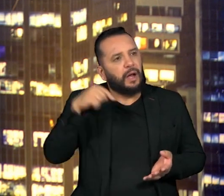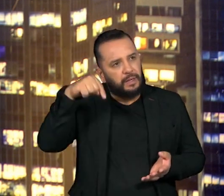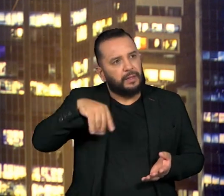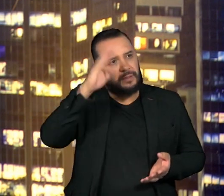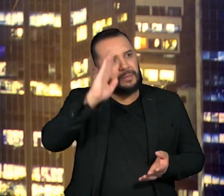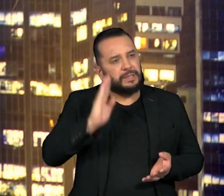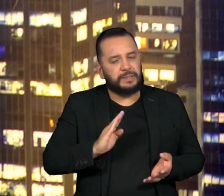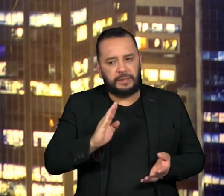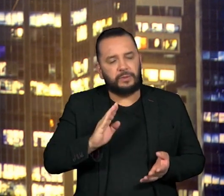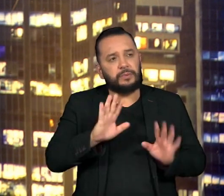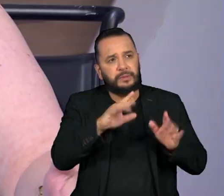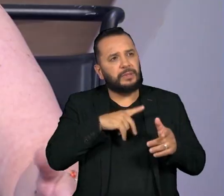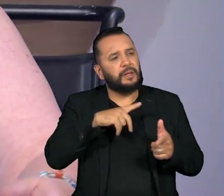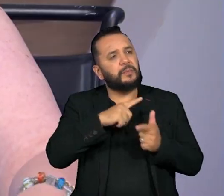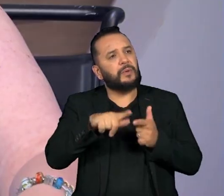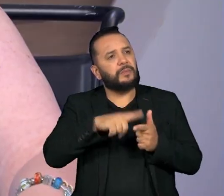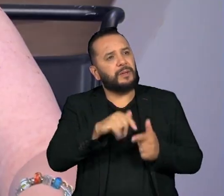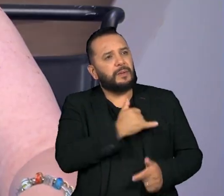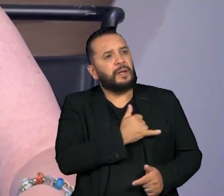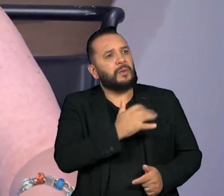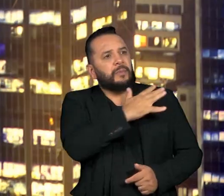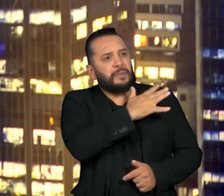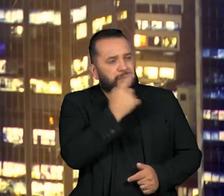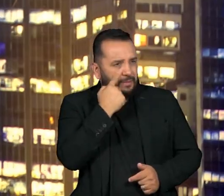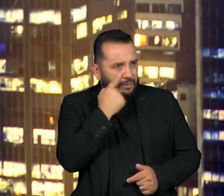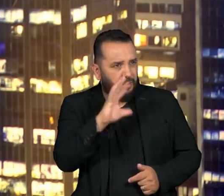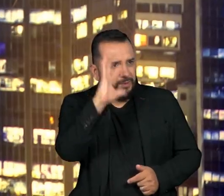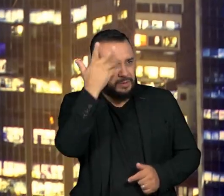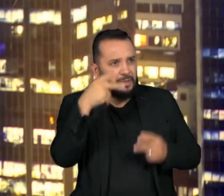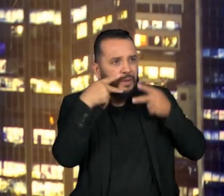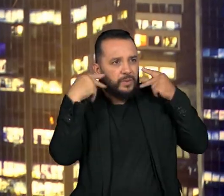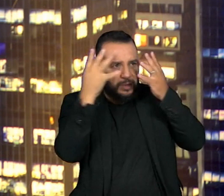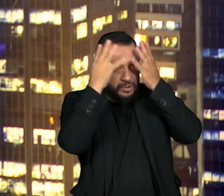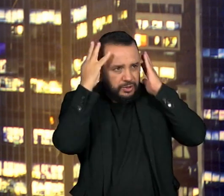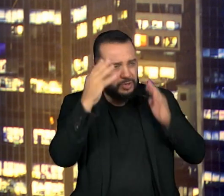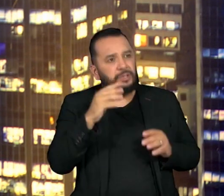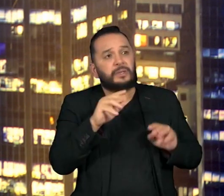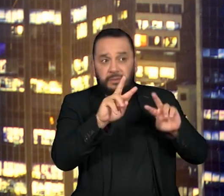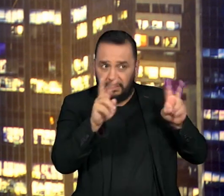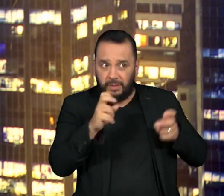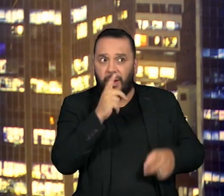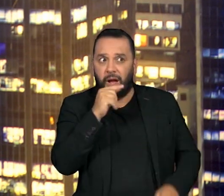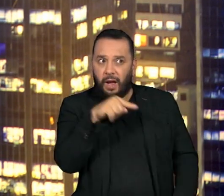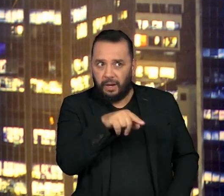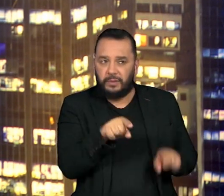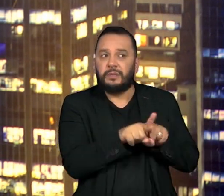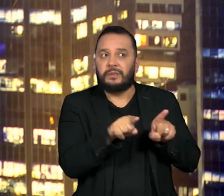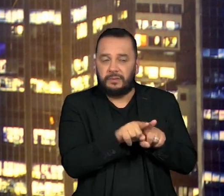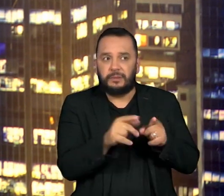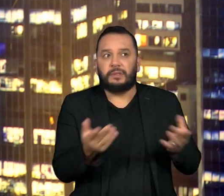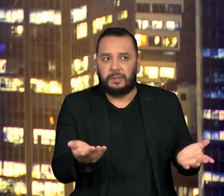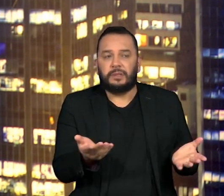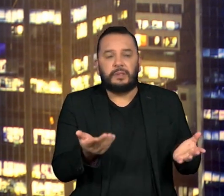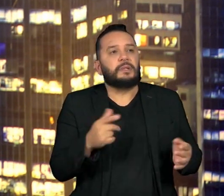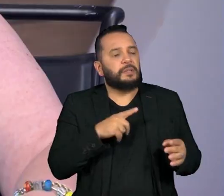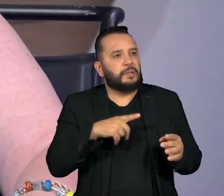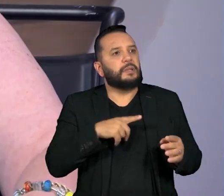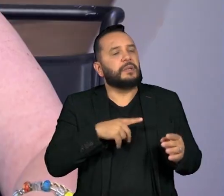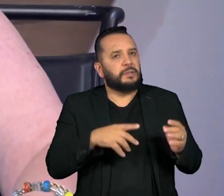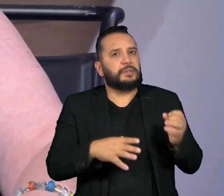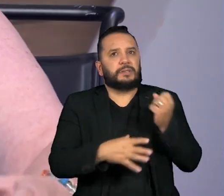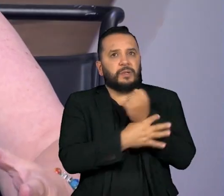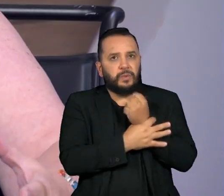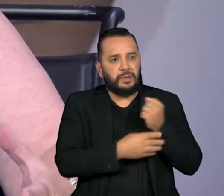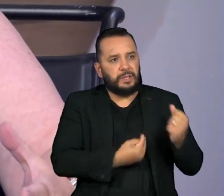crise Yanomami, não é, professora? Tudo o que aconteceu com eles, a questão da água também, que é isso também. Puxa, está relacionado também com a segurança alimentar,